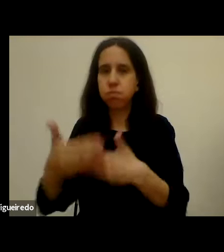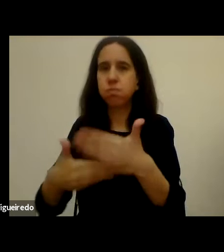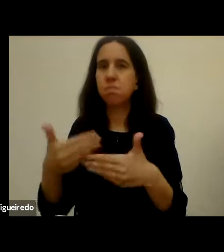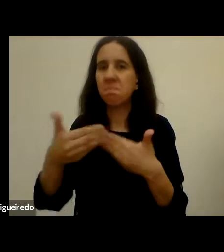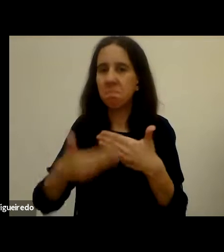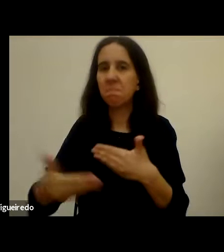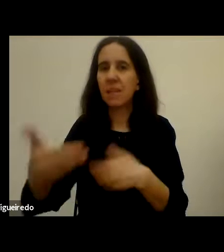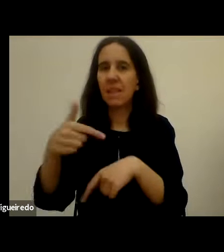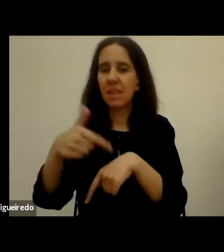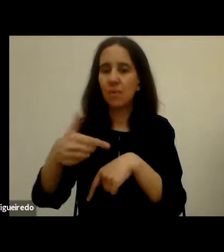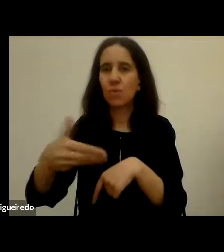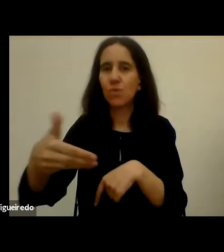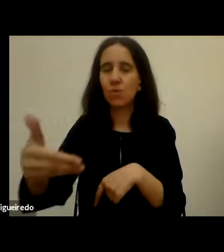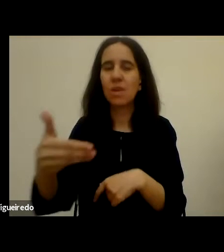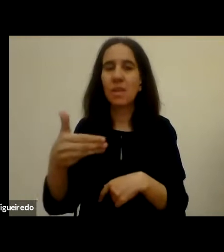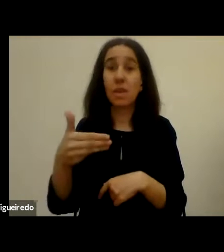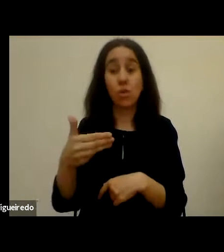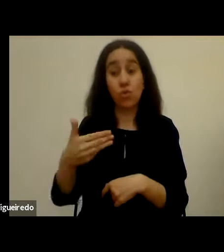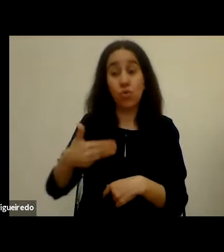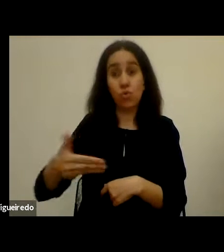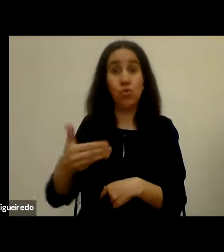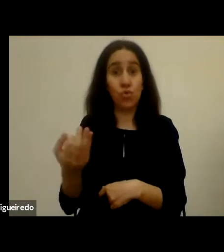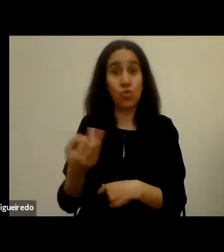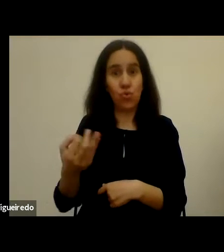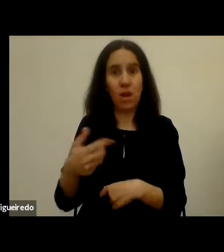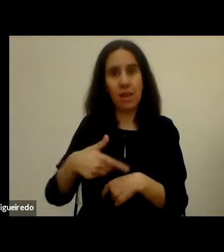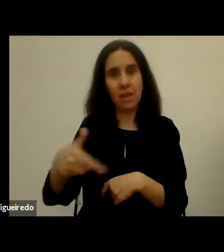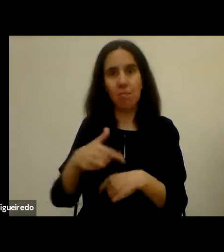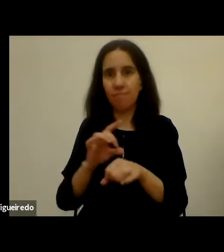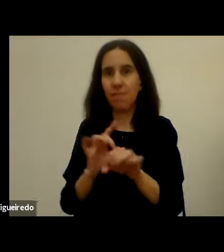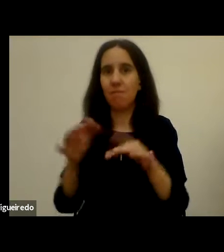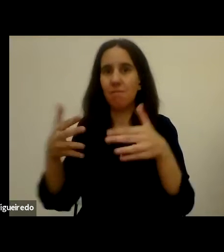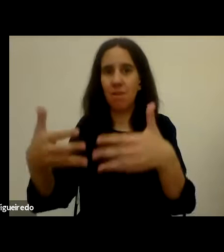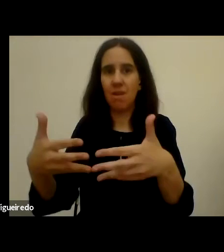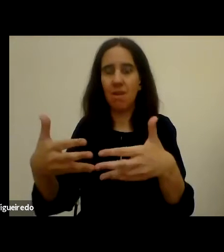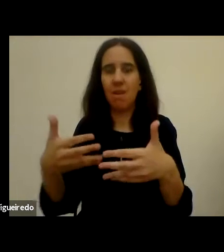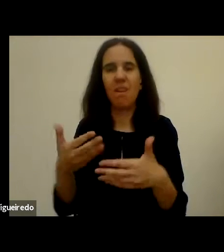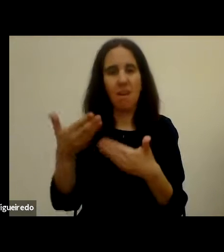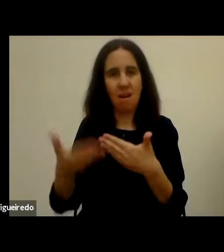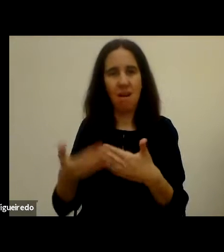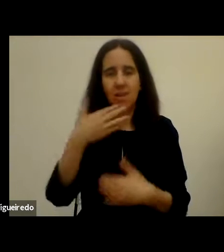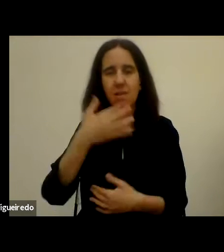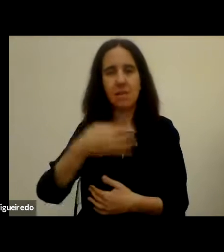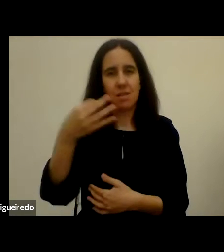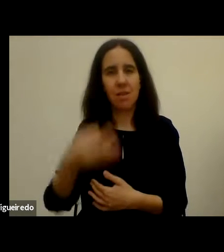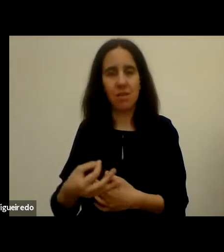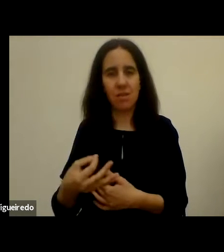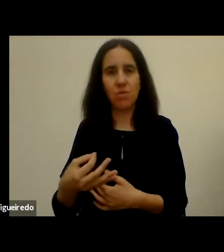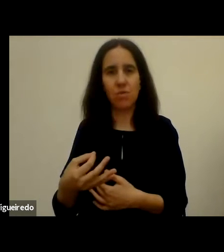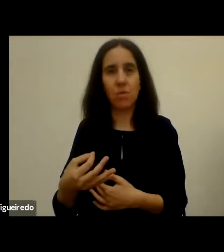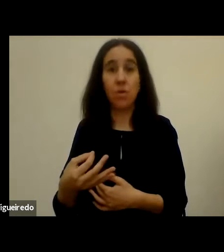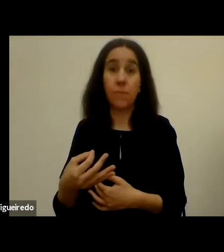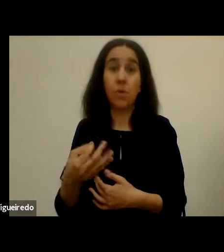tempos e que já produziu nestes tempos de pandemia e que deixará certamente